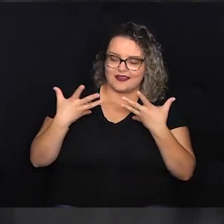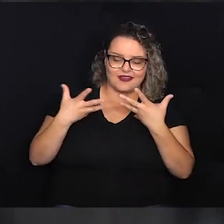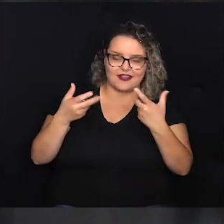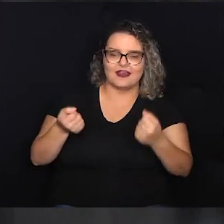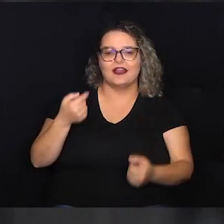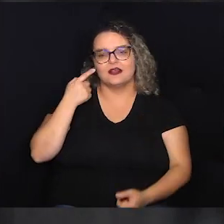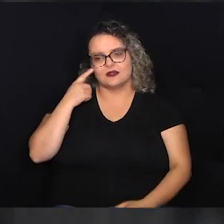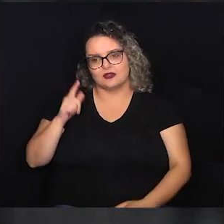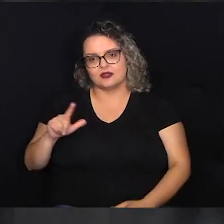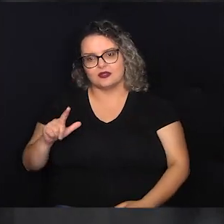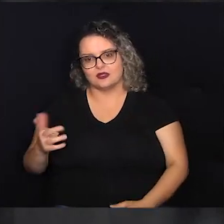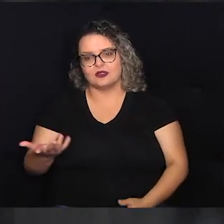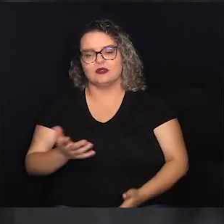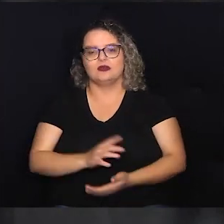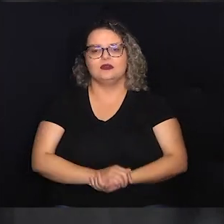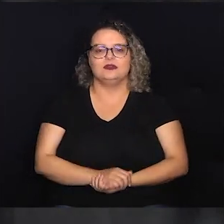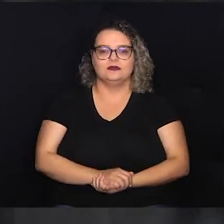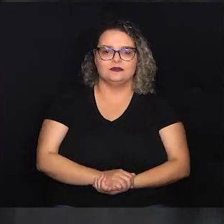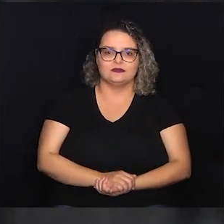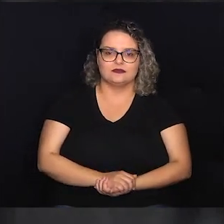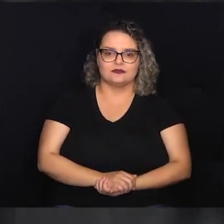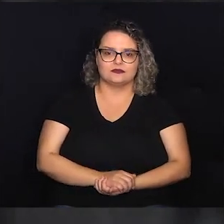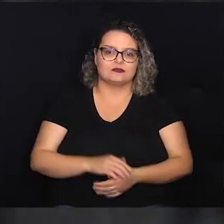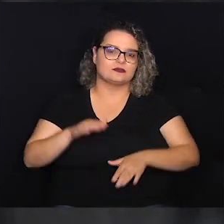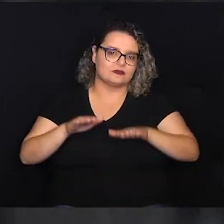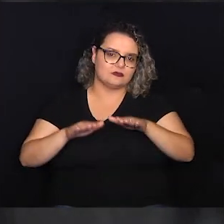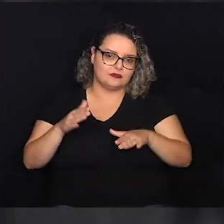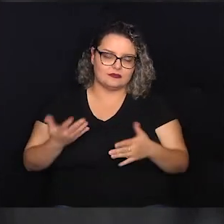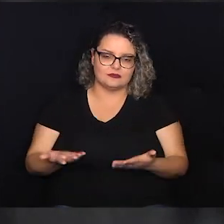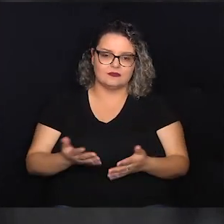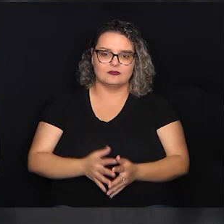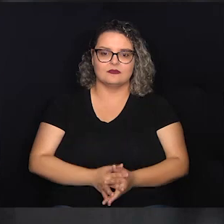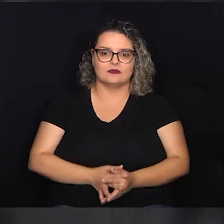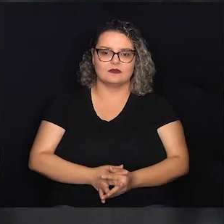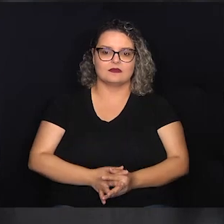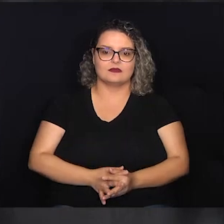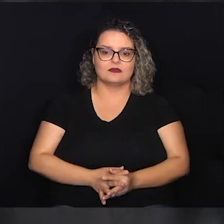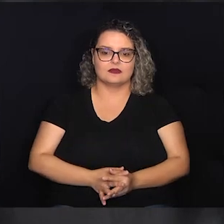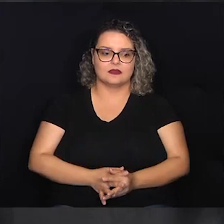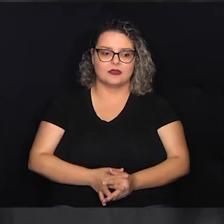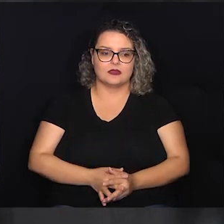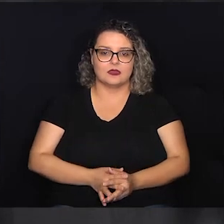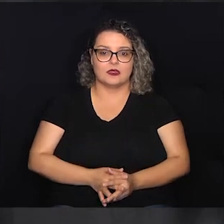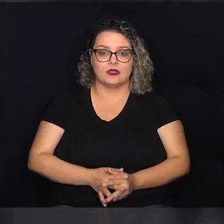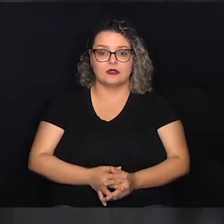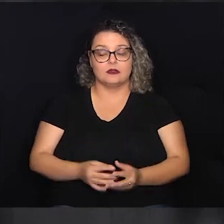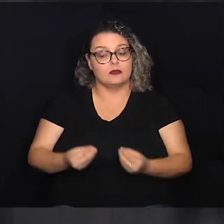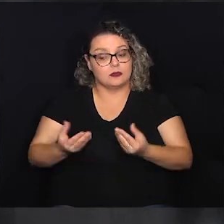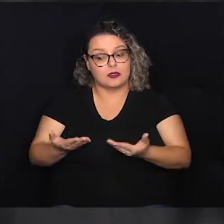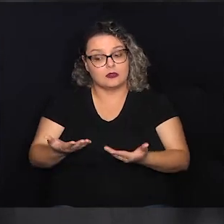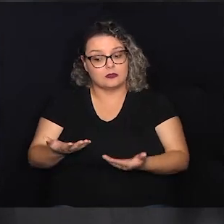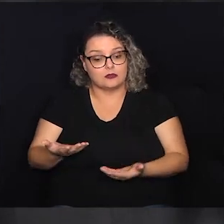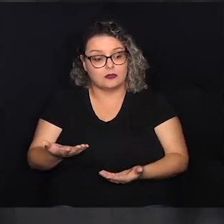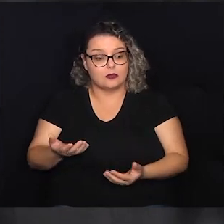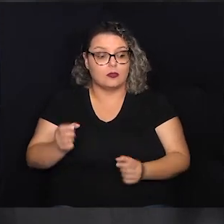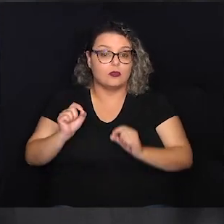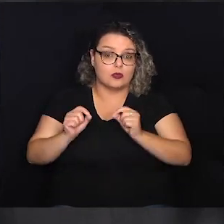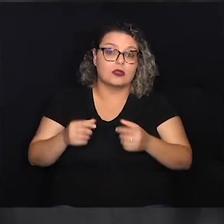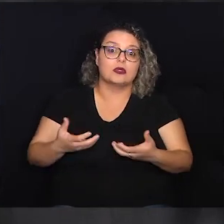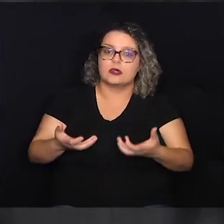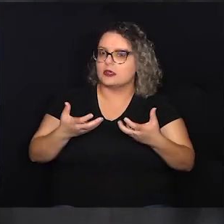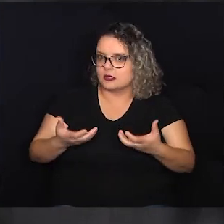que às vezes eu acabo não dando o que eu gostaria, por uma questão